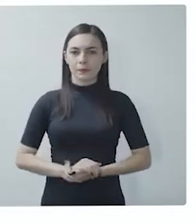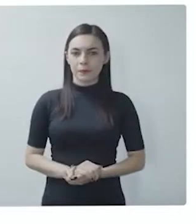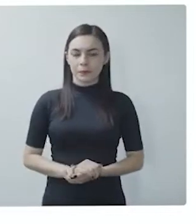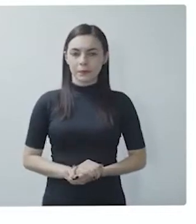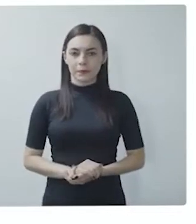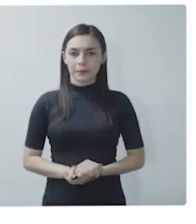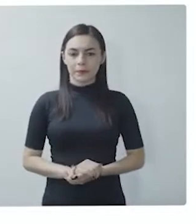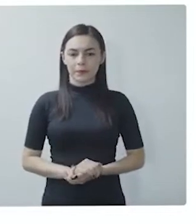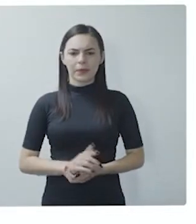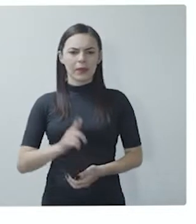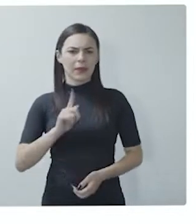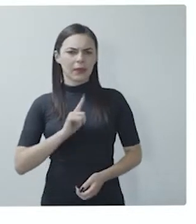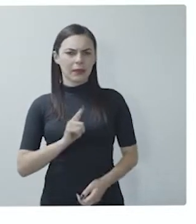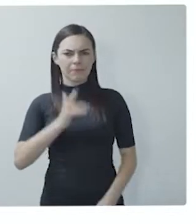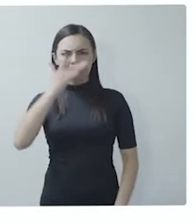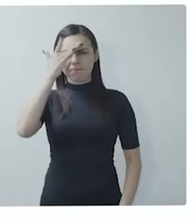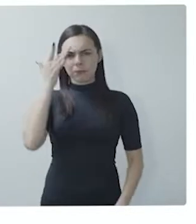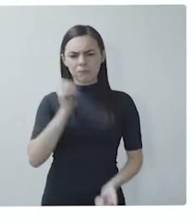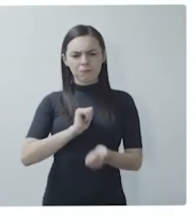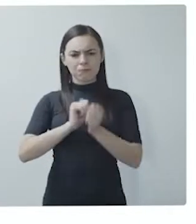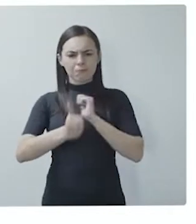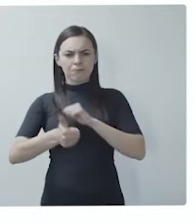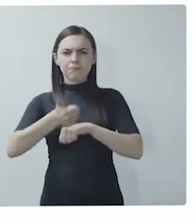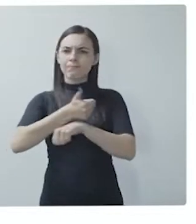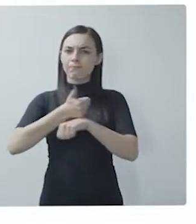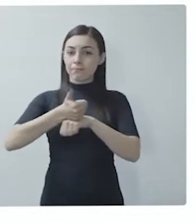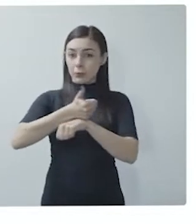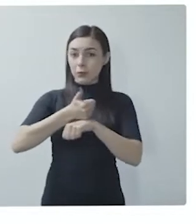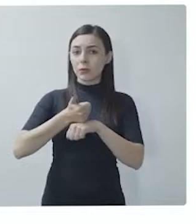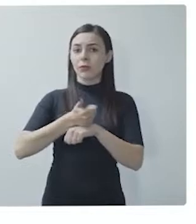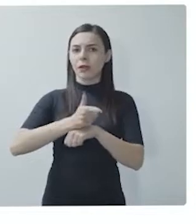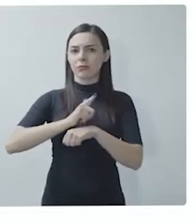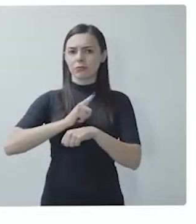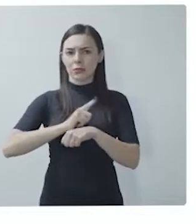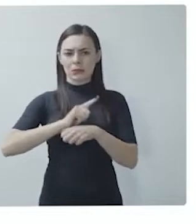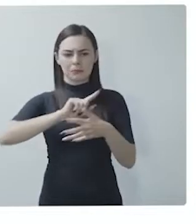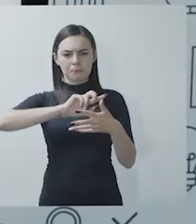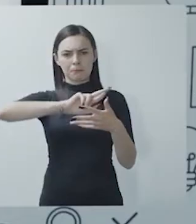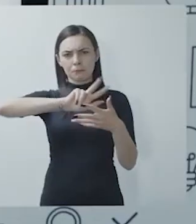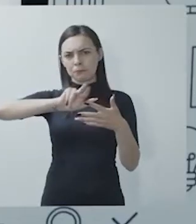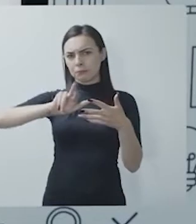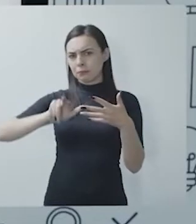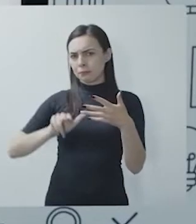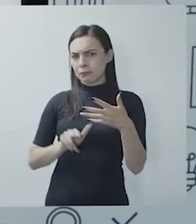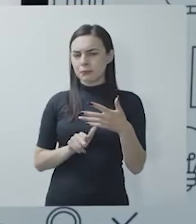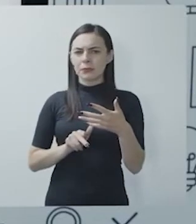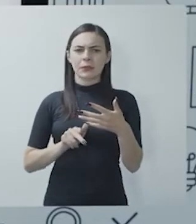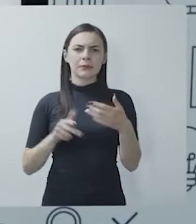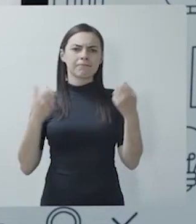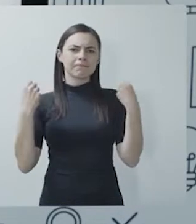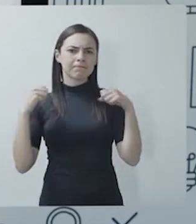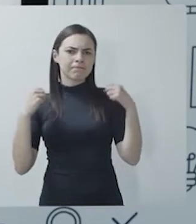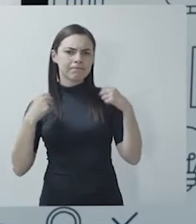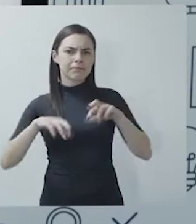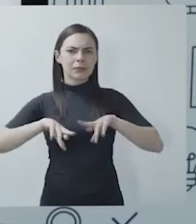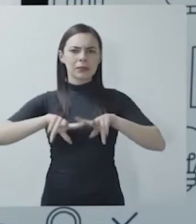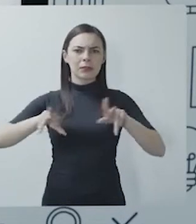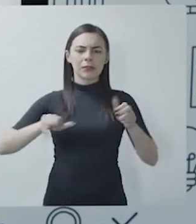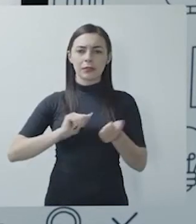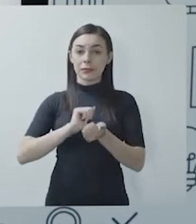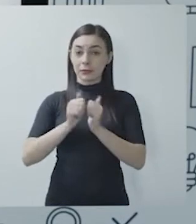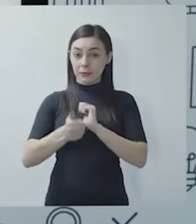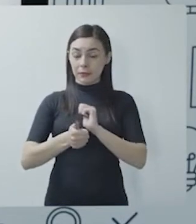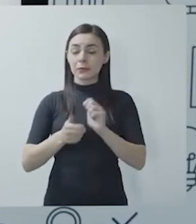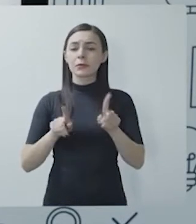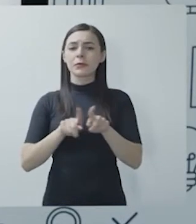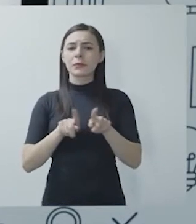Nós temos aqui vários atletas de várias modalidades, né, que praticam vários tipos de esportes